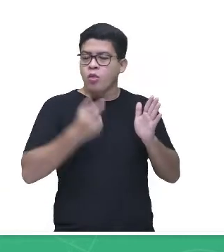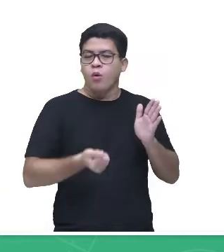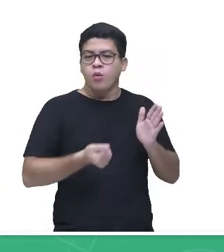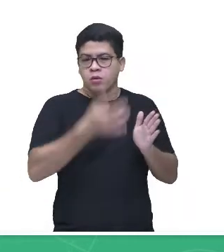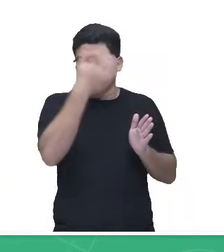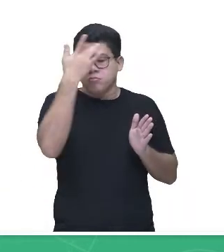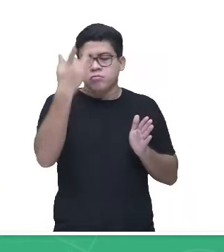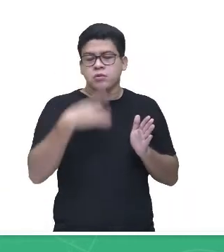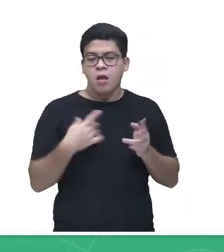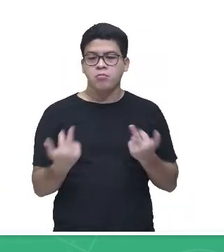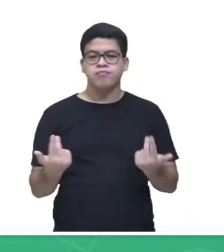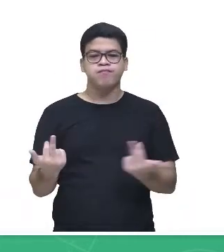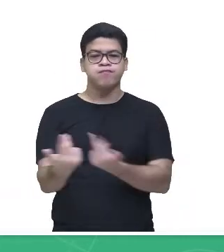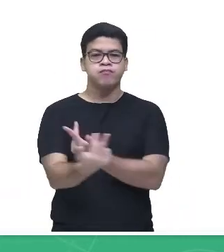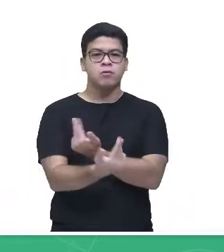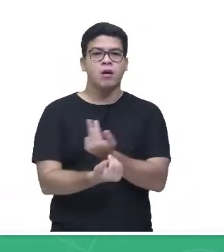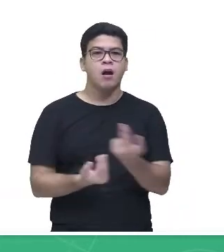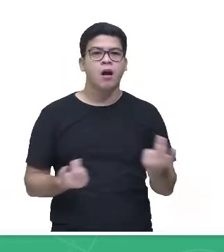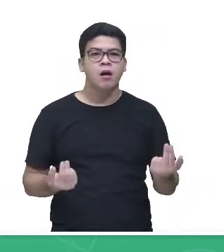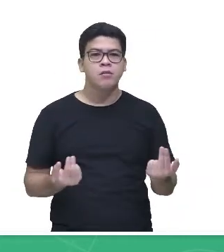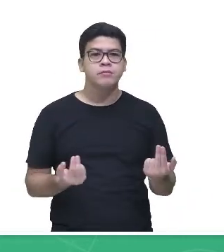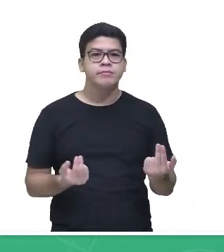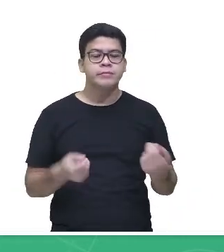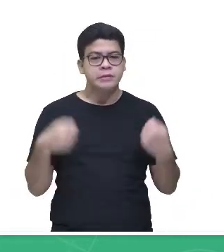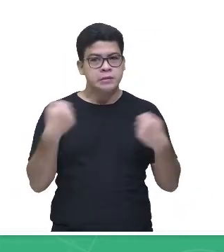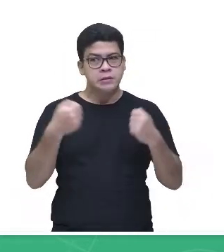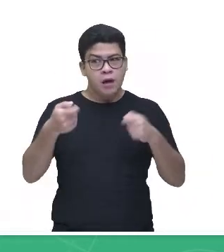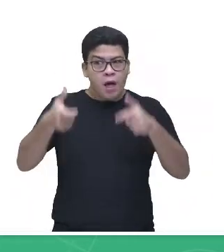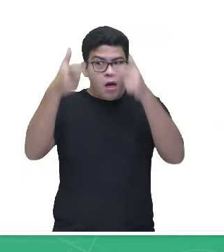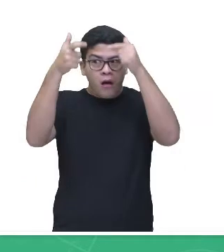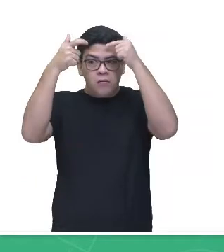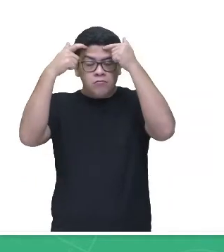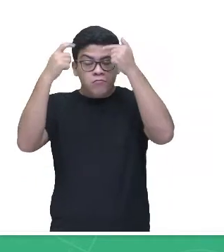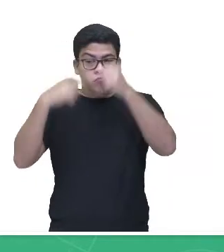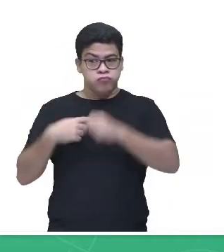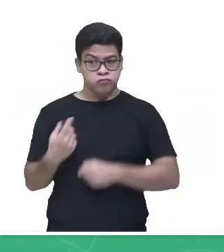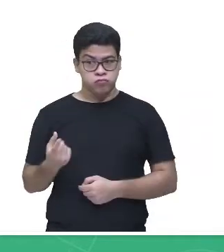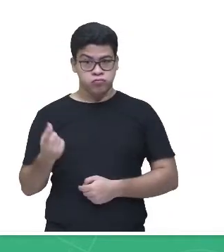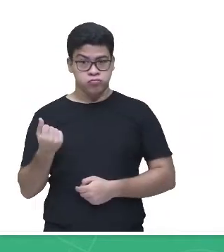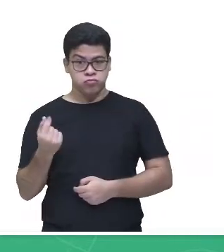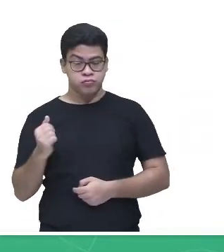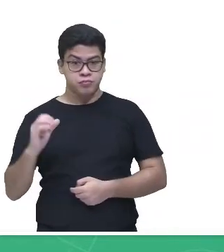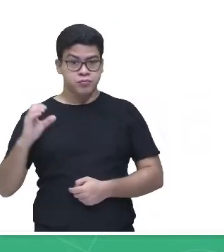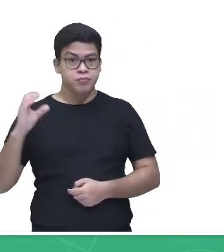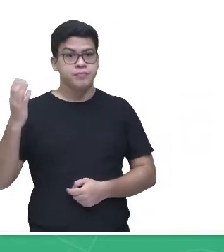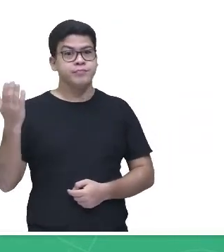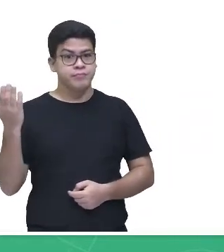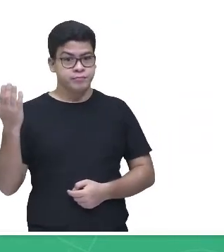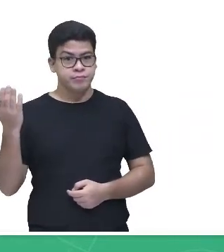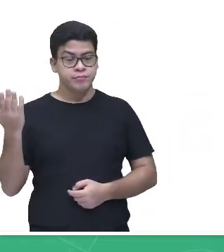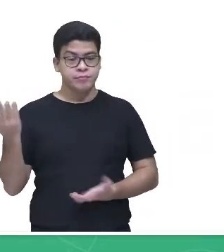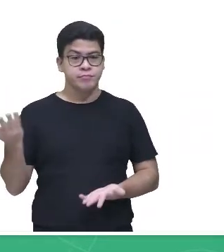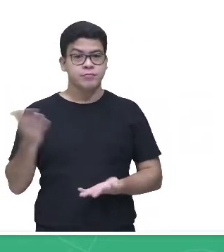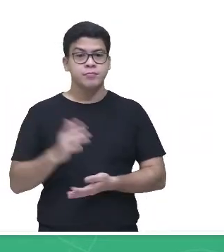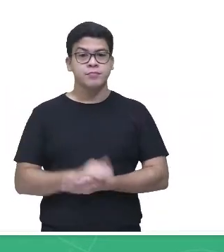acontecia? A nobreza tinha mais direitos, o clero nem pagava impostos.